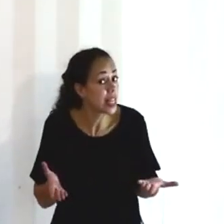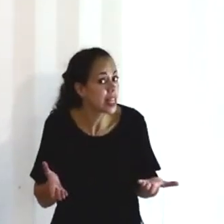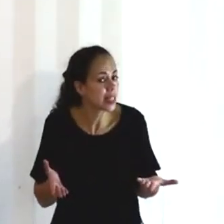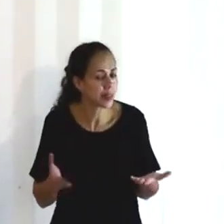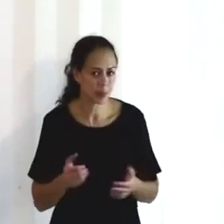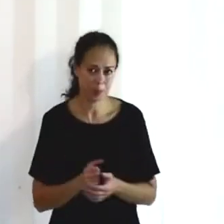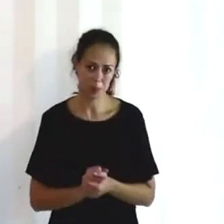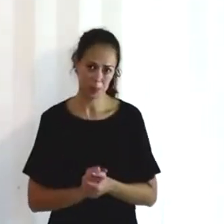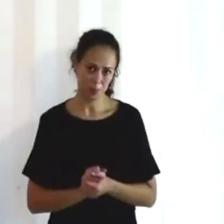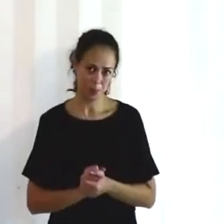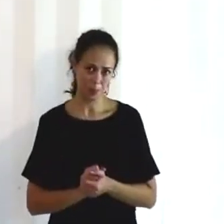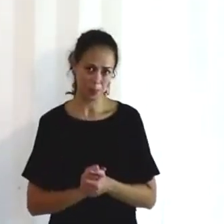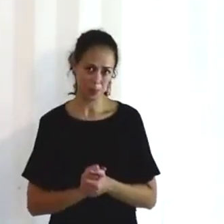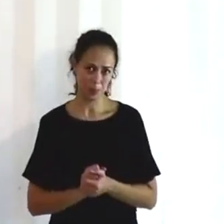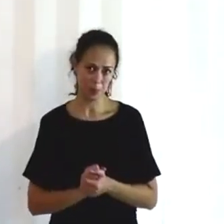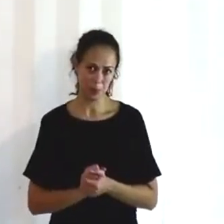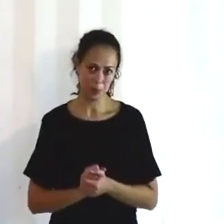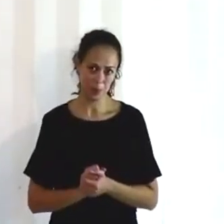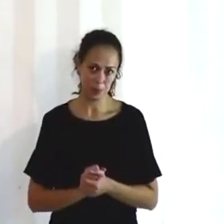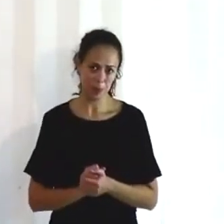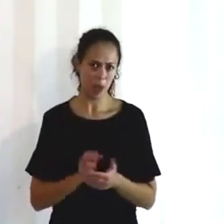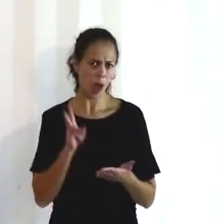da parábola do credor incompassivo,